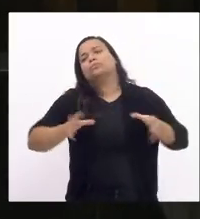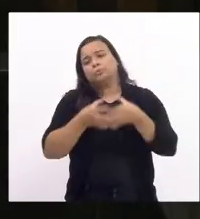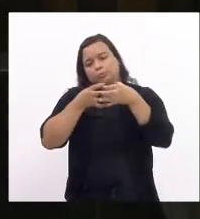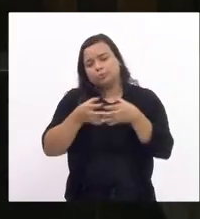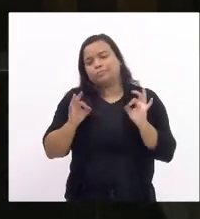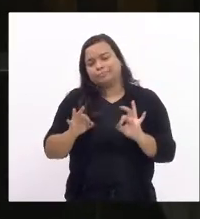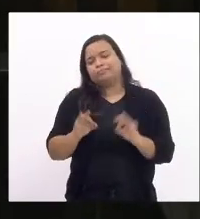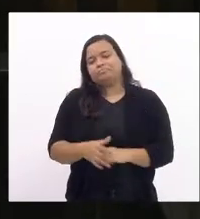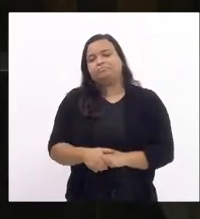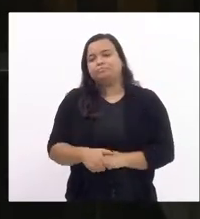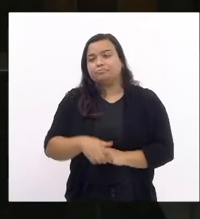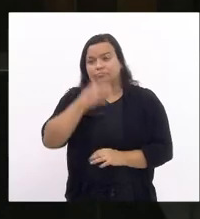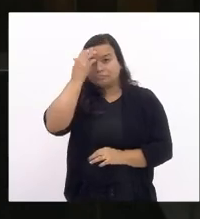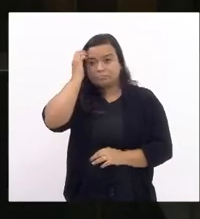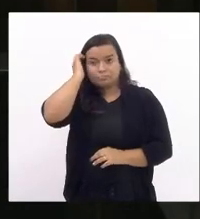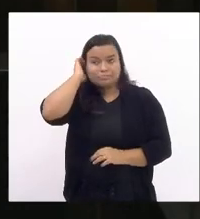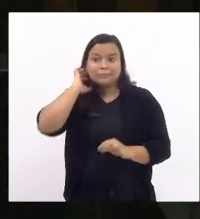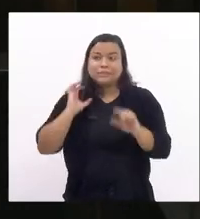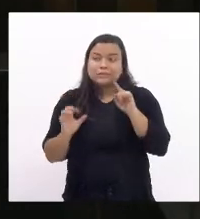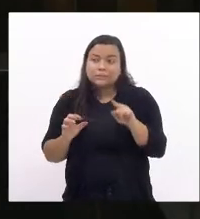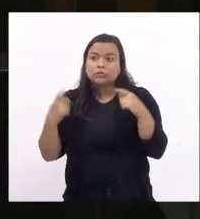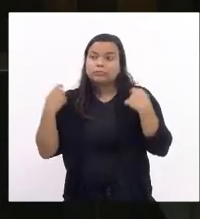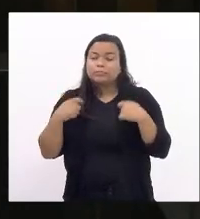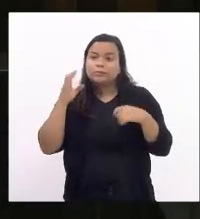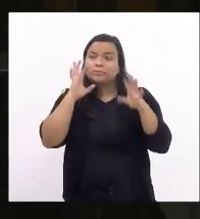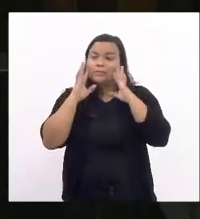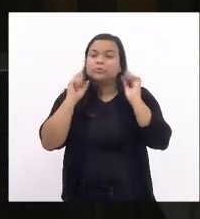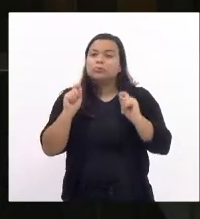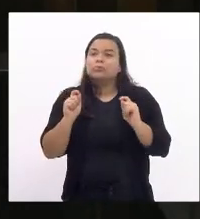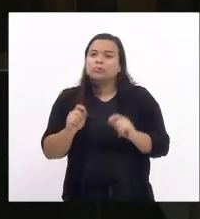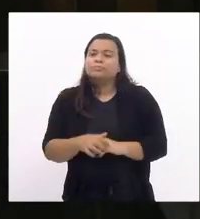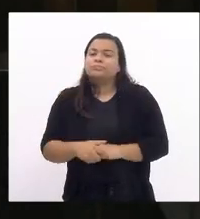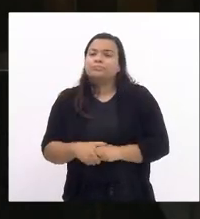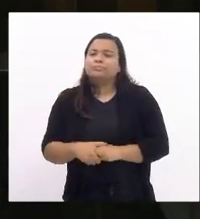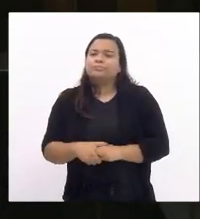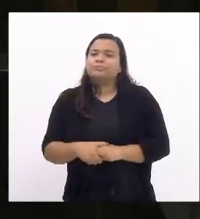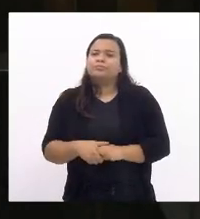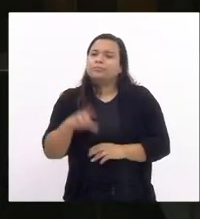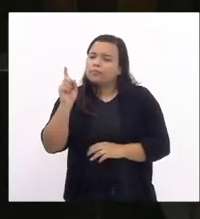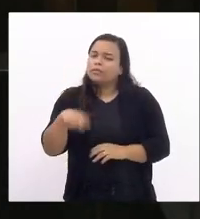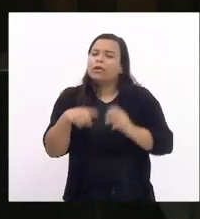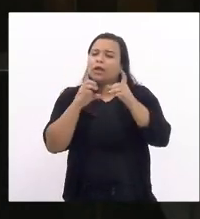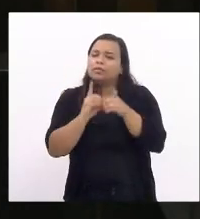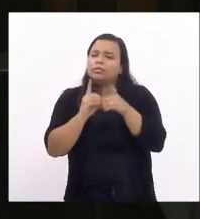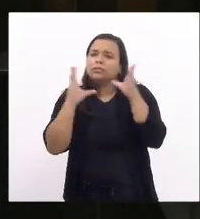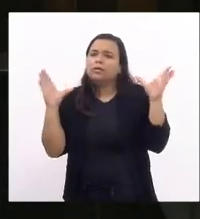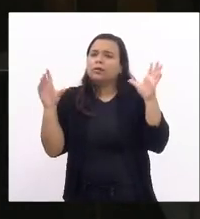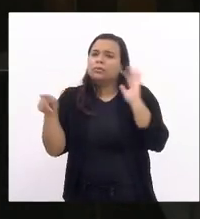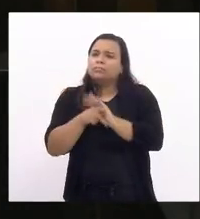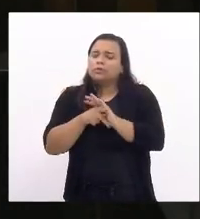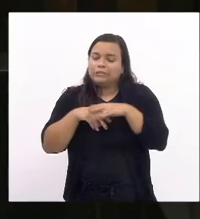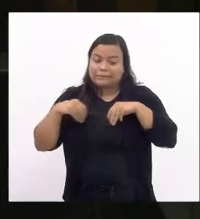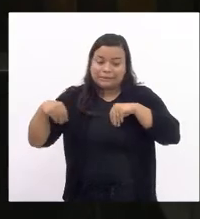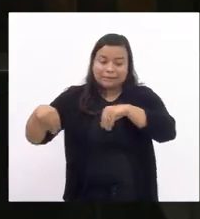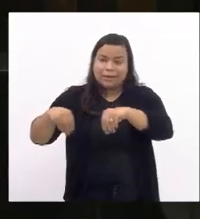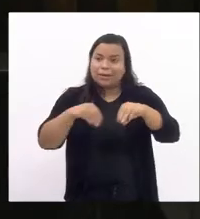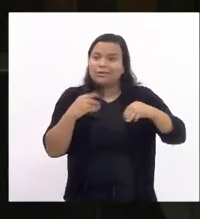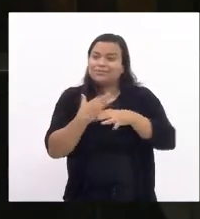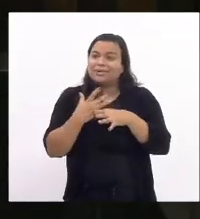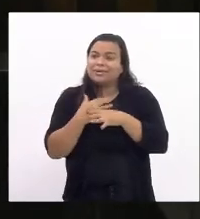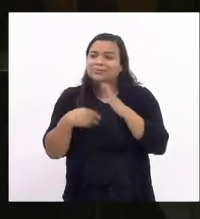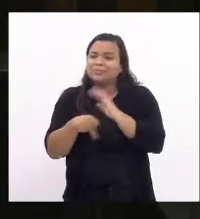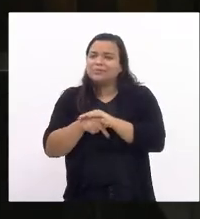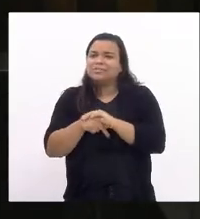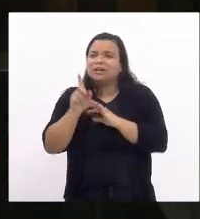coletividade. Isso requer o quê? Isso requer a democratização da terra nas cidades. Tem que